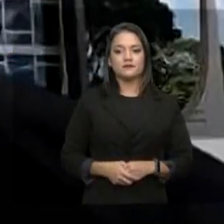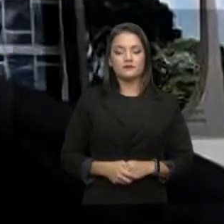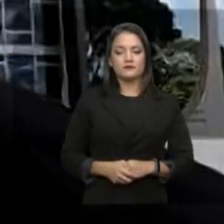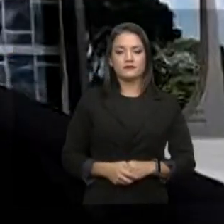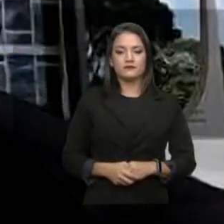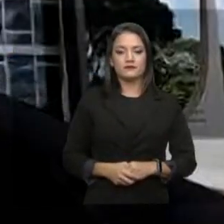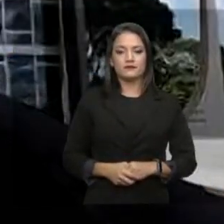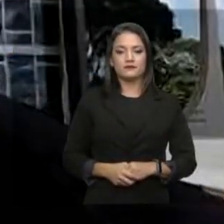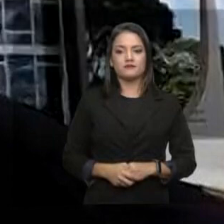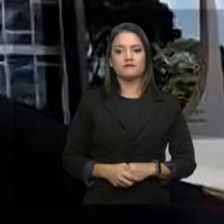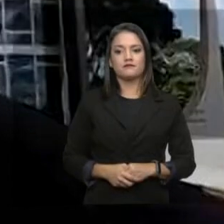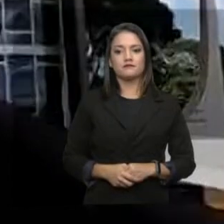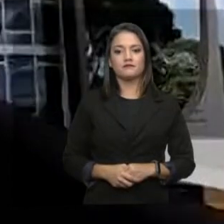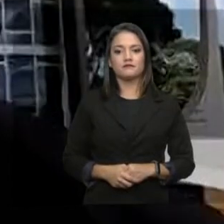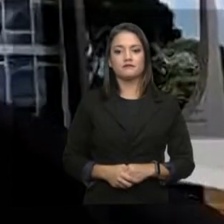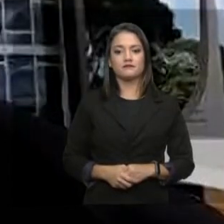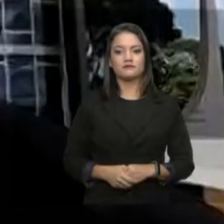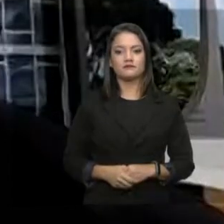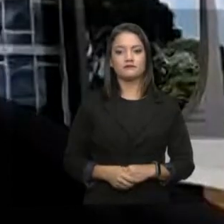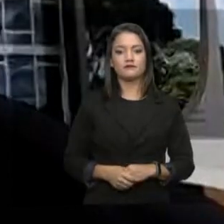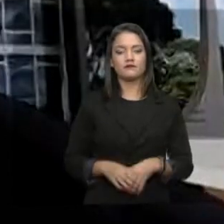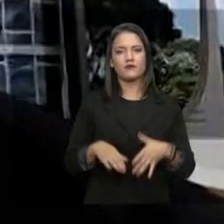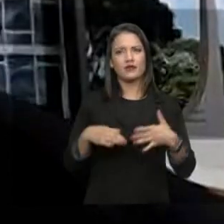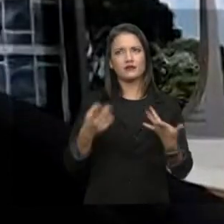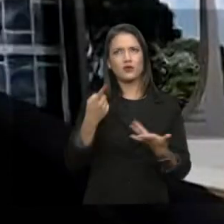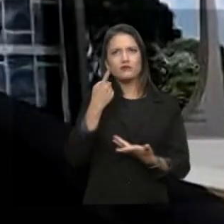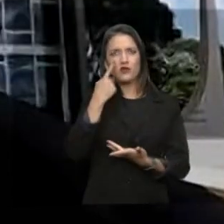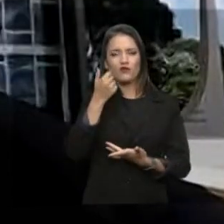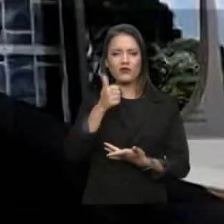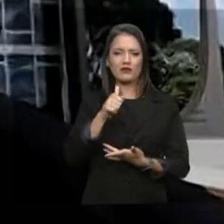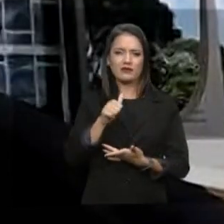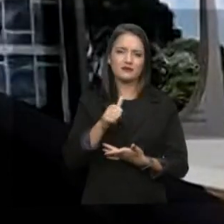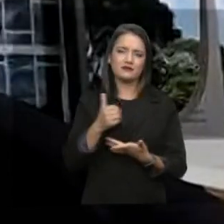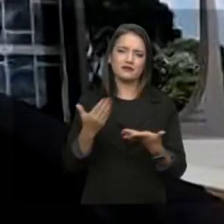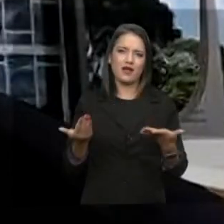à análise da admissibilidade.